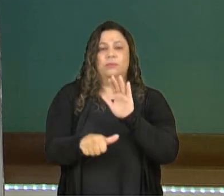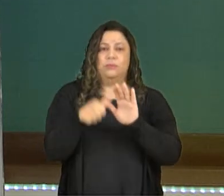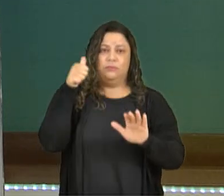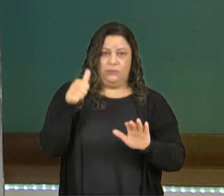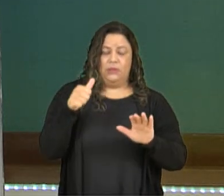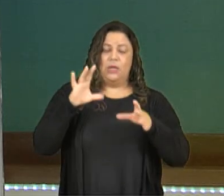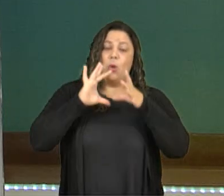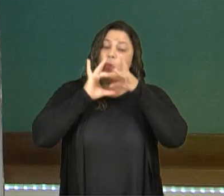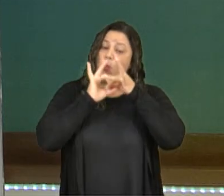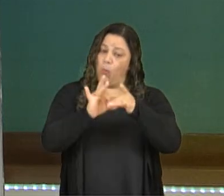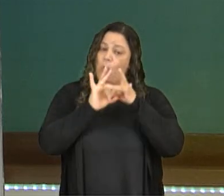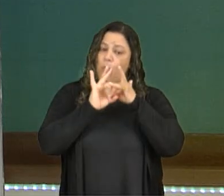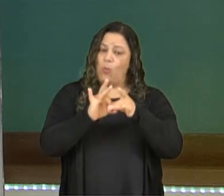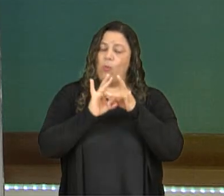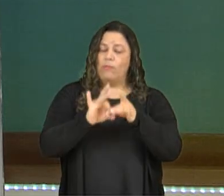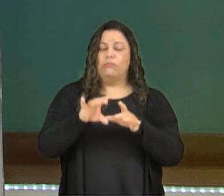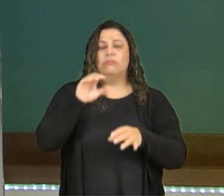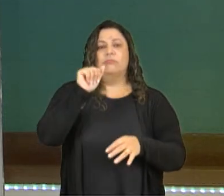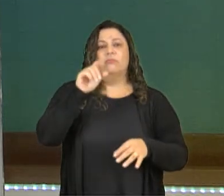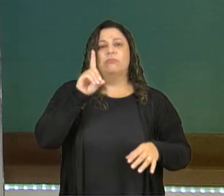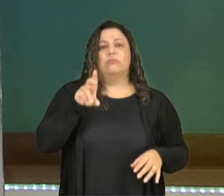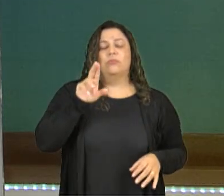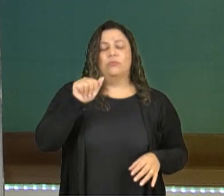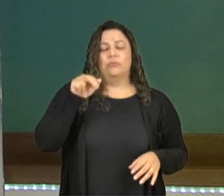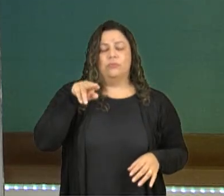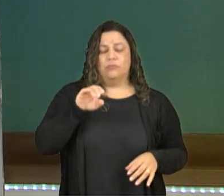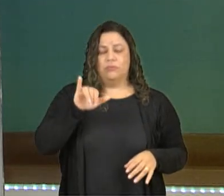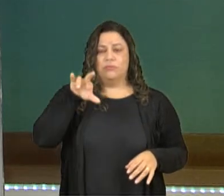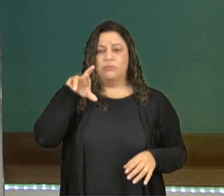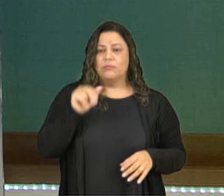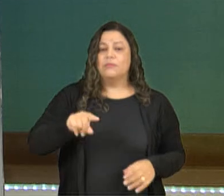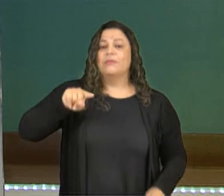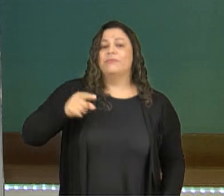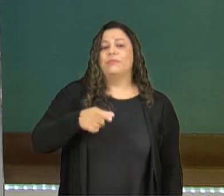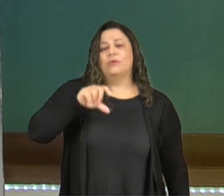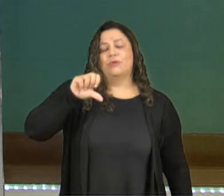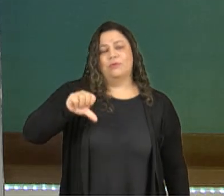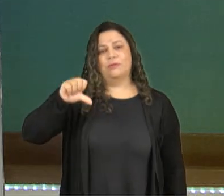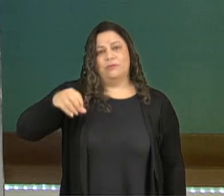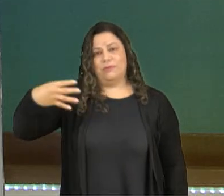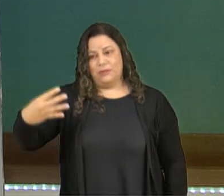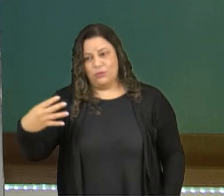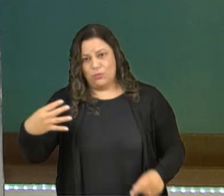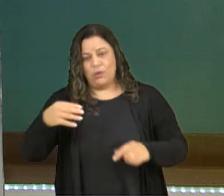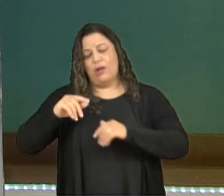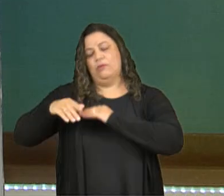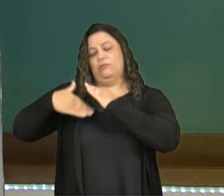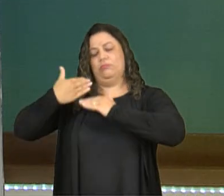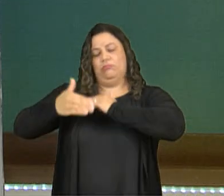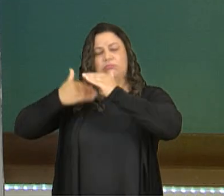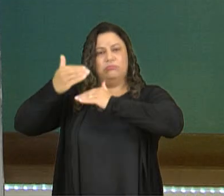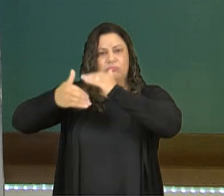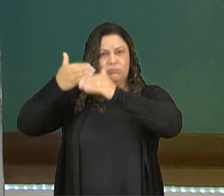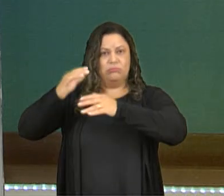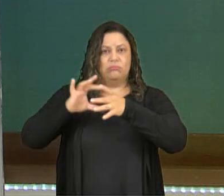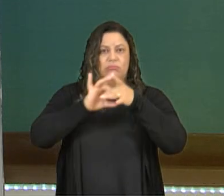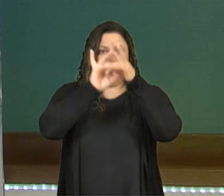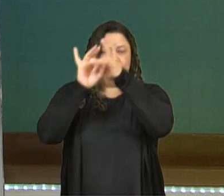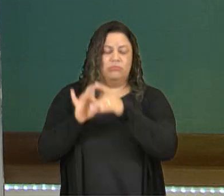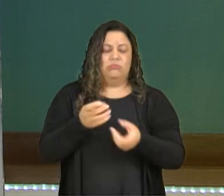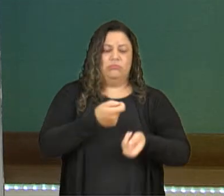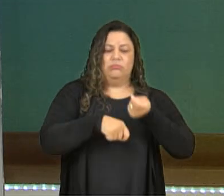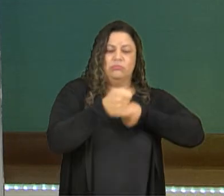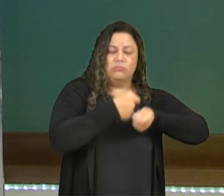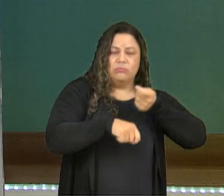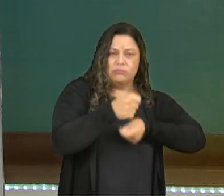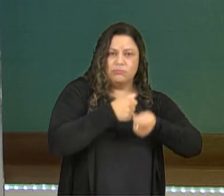faria uma união aduaneira, isso em 1994, e que depois evoluiríamos para uma união econômica e